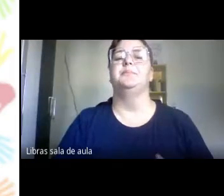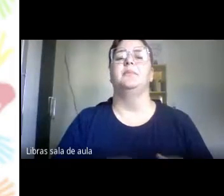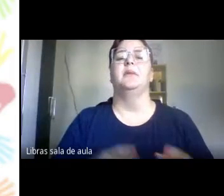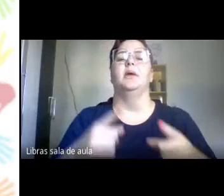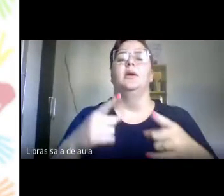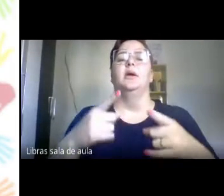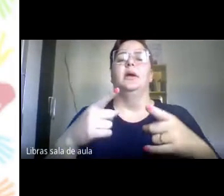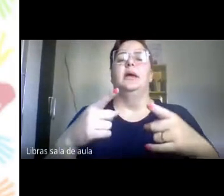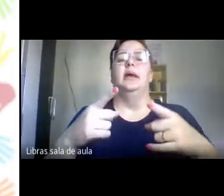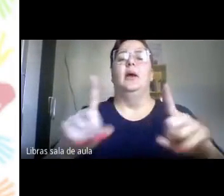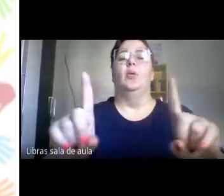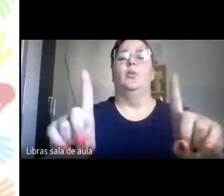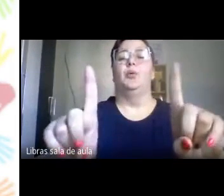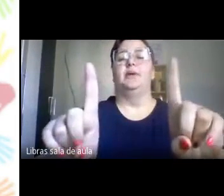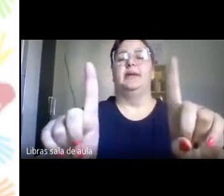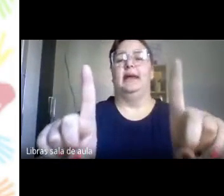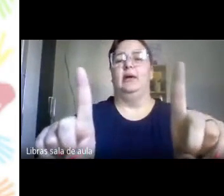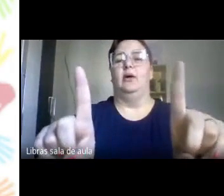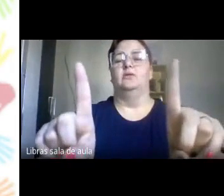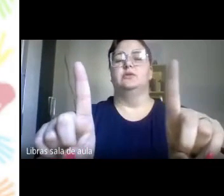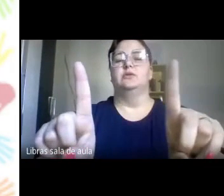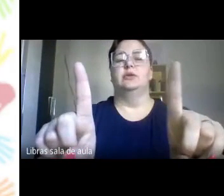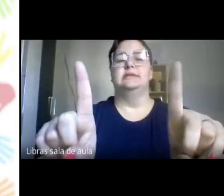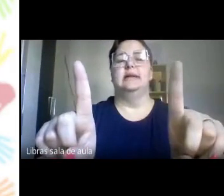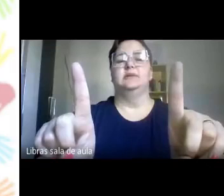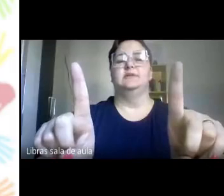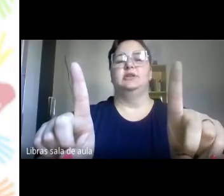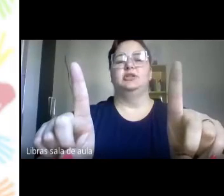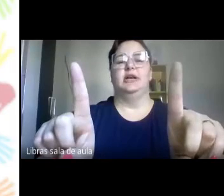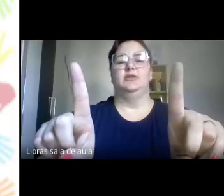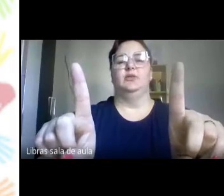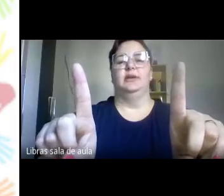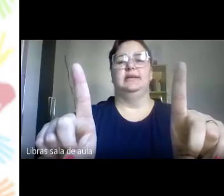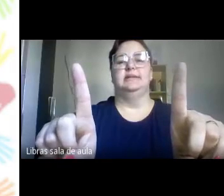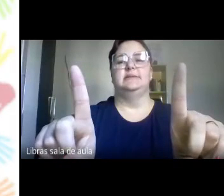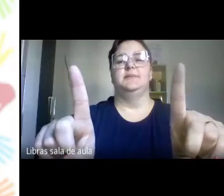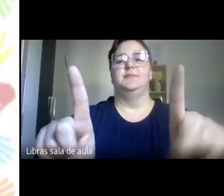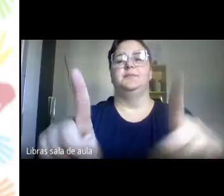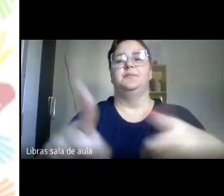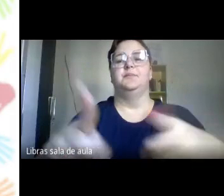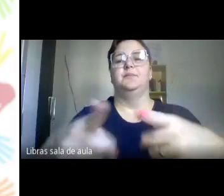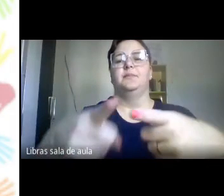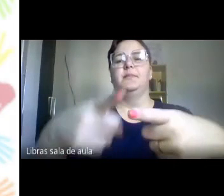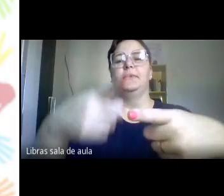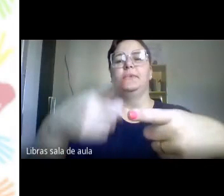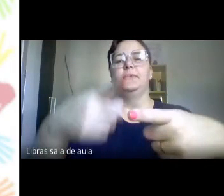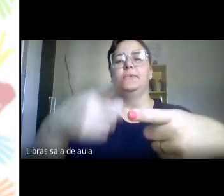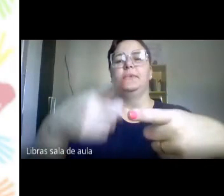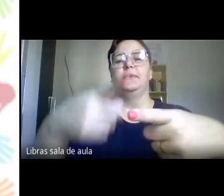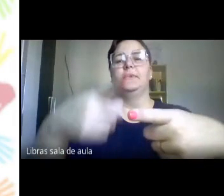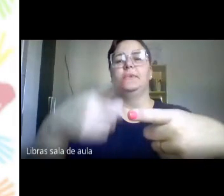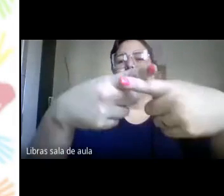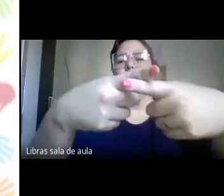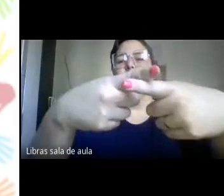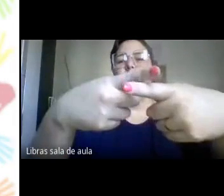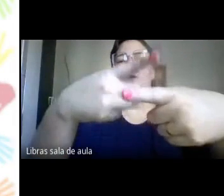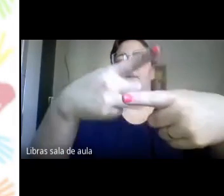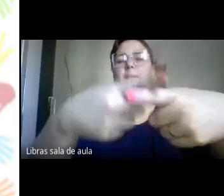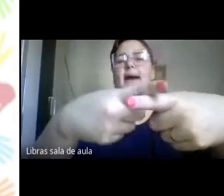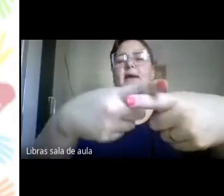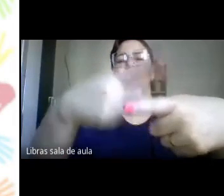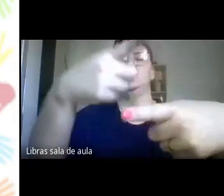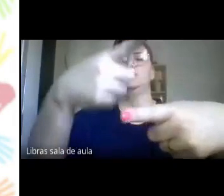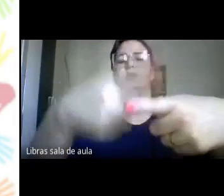Tá? O porquê, ó, os 2 dedos indicadores, e aí a gente,